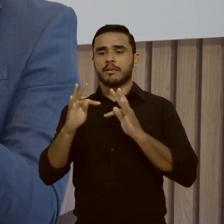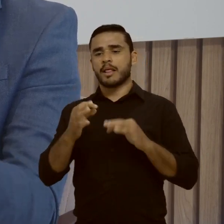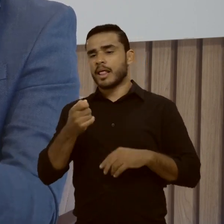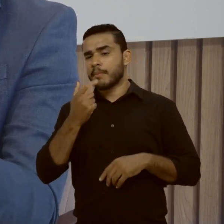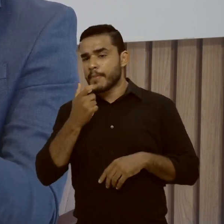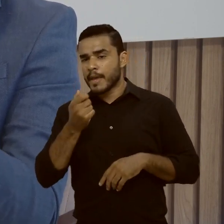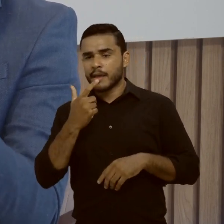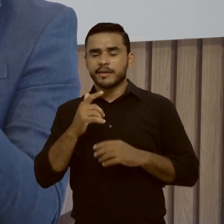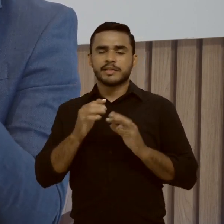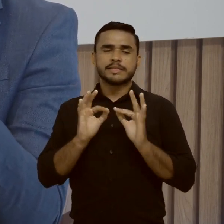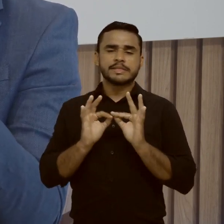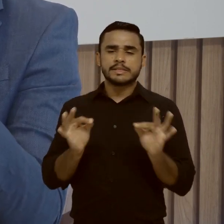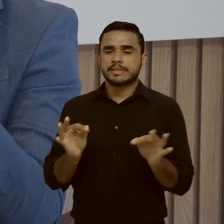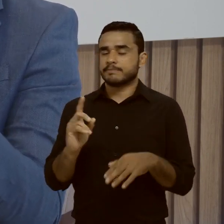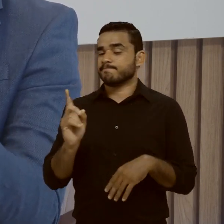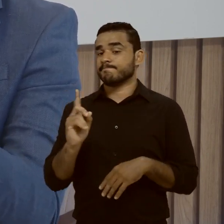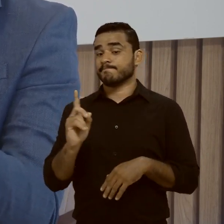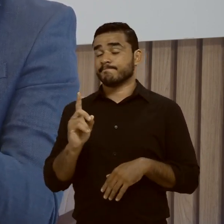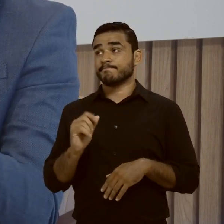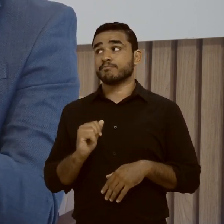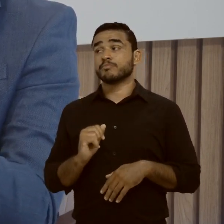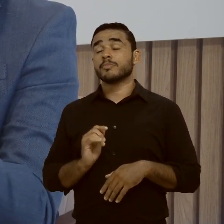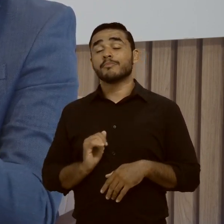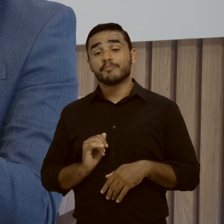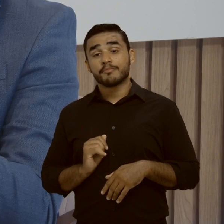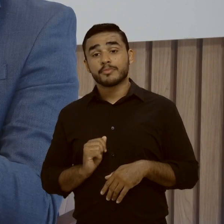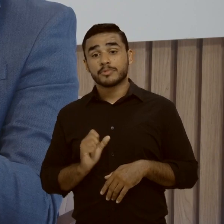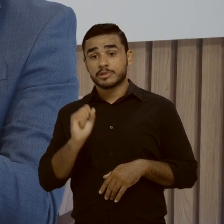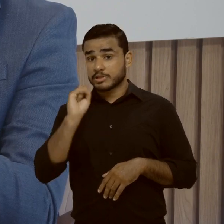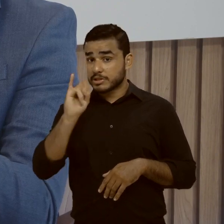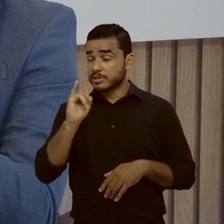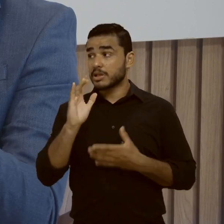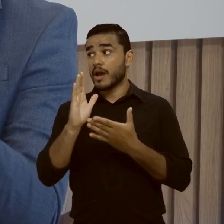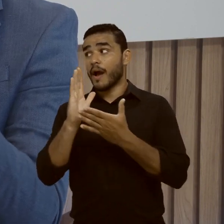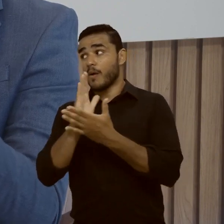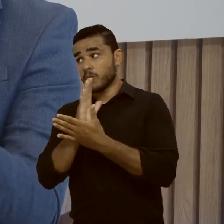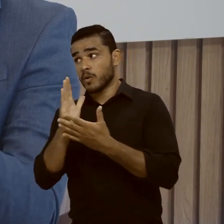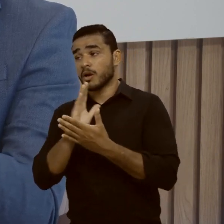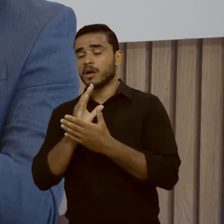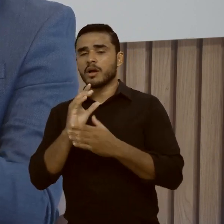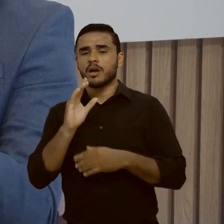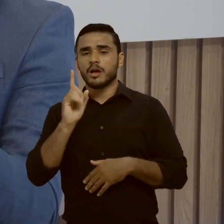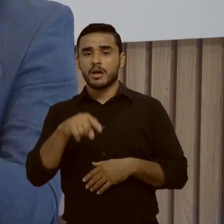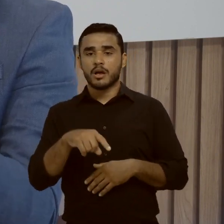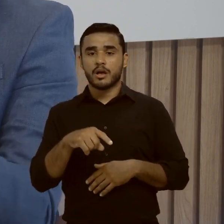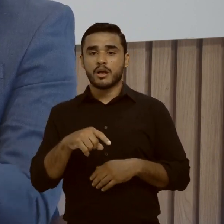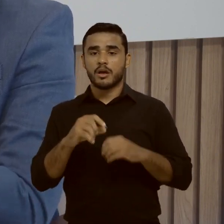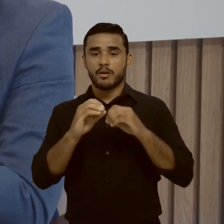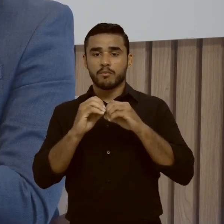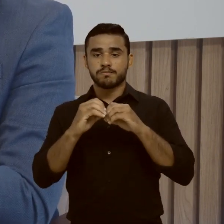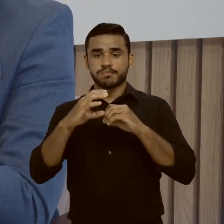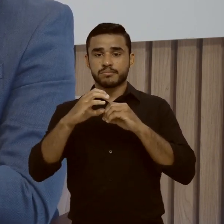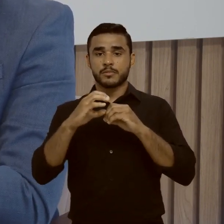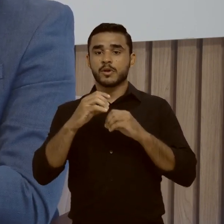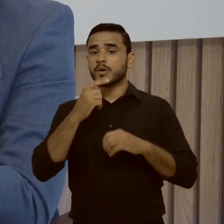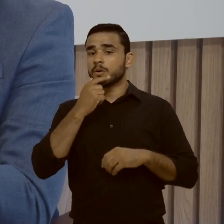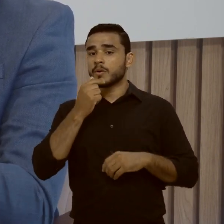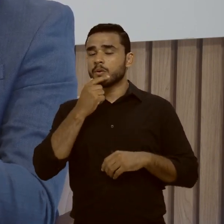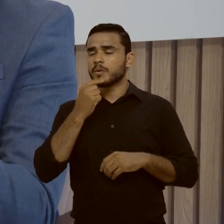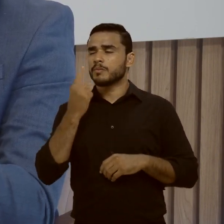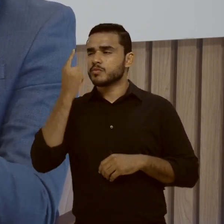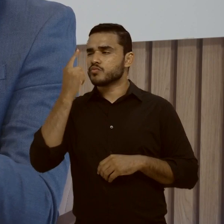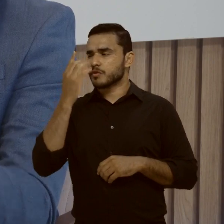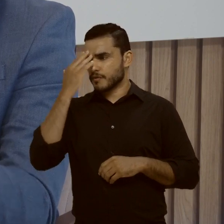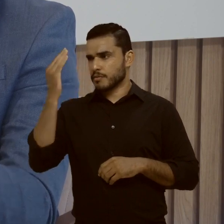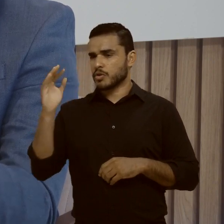Mas naqueles pacientes em que a gente detecta a lesão em estágio mais precoce, como foi o caso do Tony Bellotto, por exemplo, né?